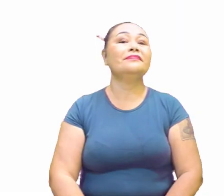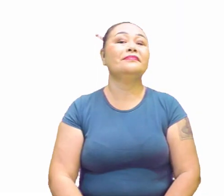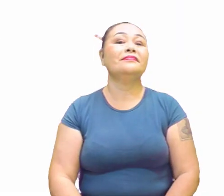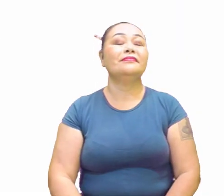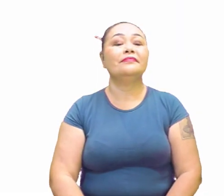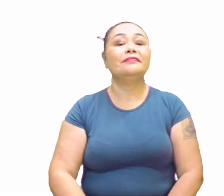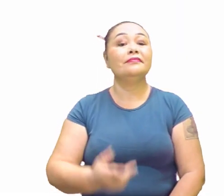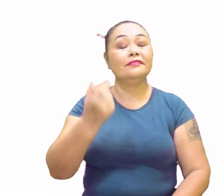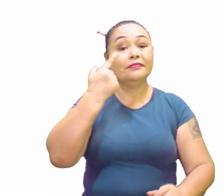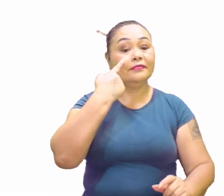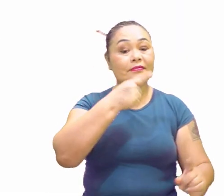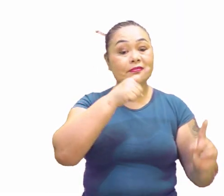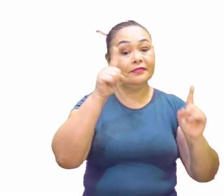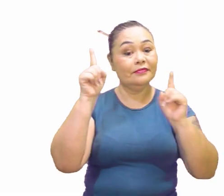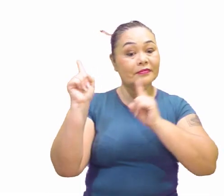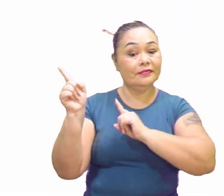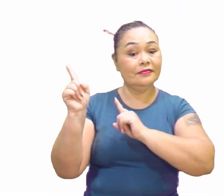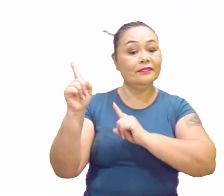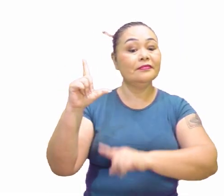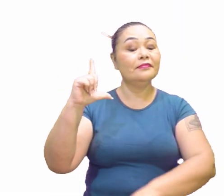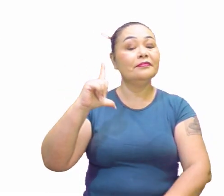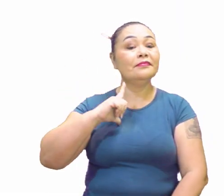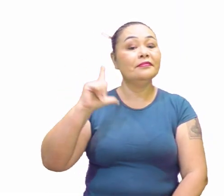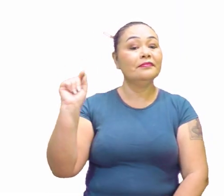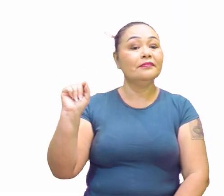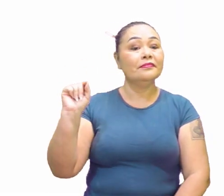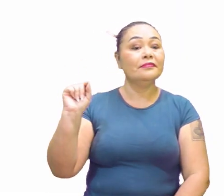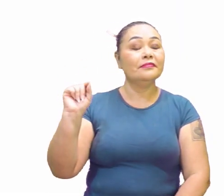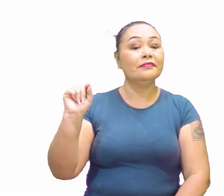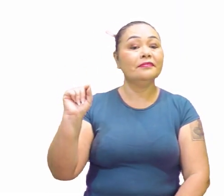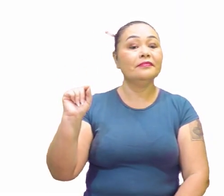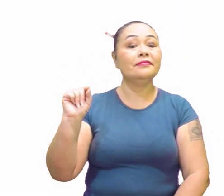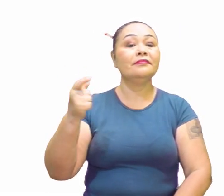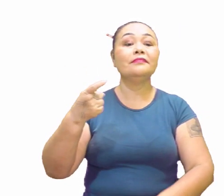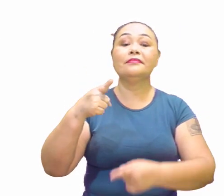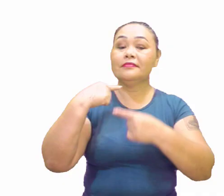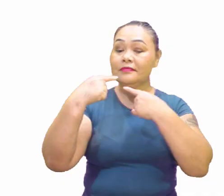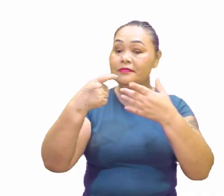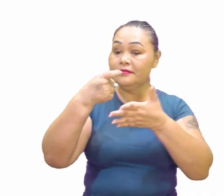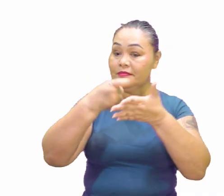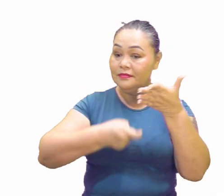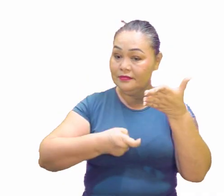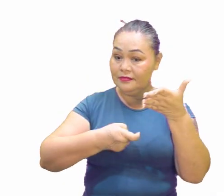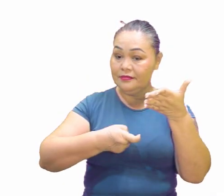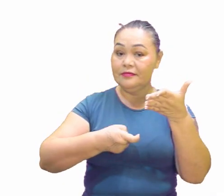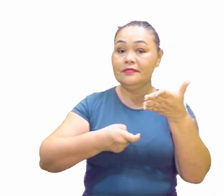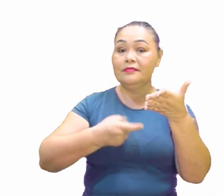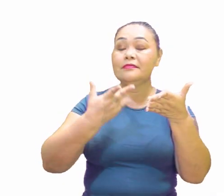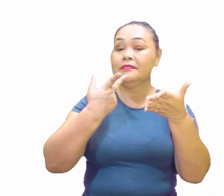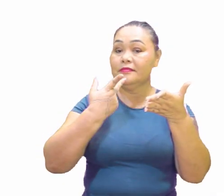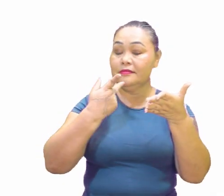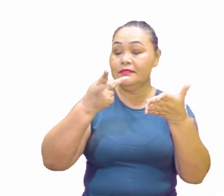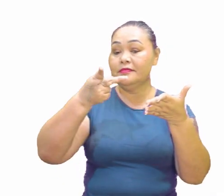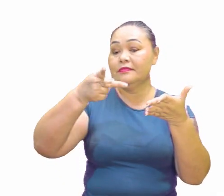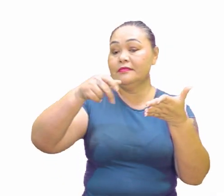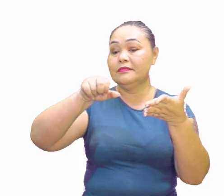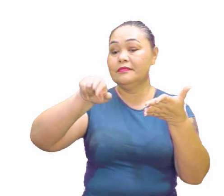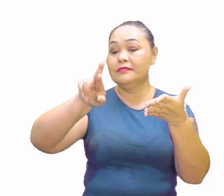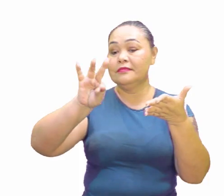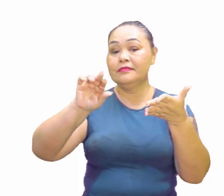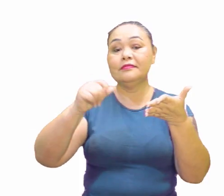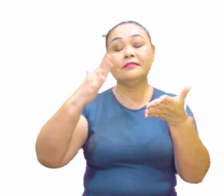67.1. De olho na tela. Nós temos aqui, né, o texto argumentativo parte 2, já falamos que é